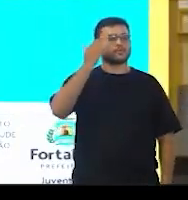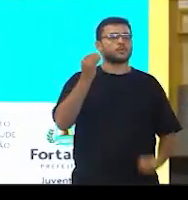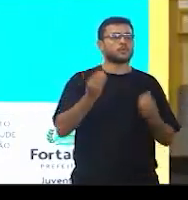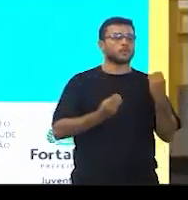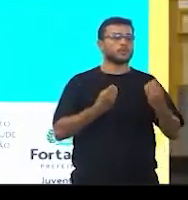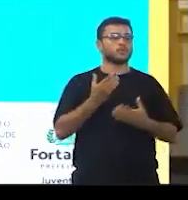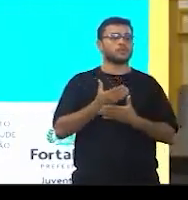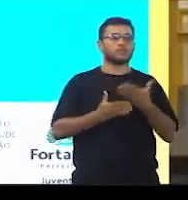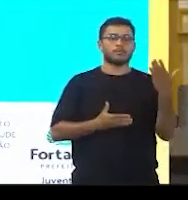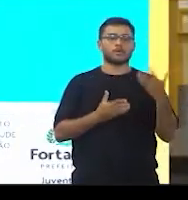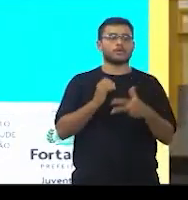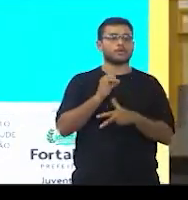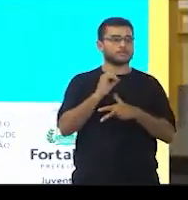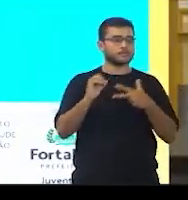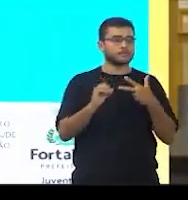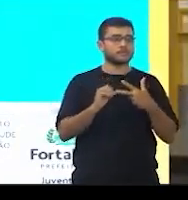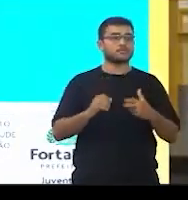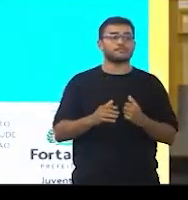Enem.